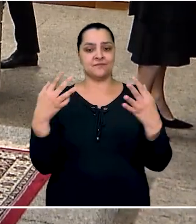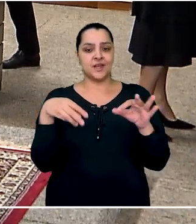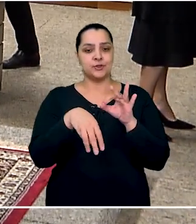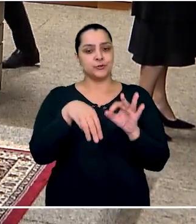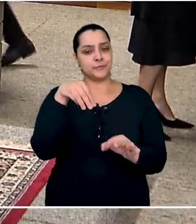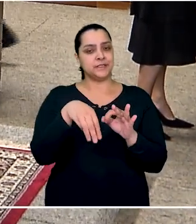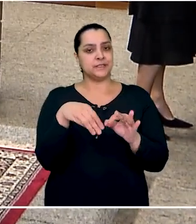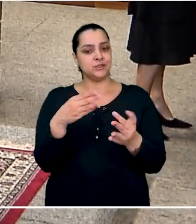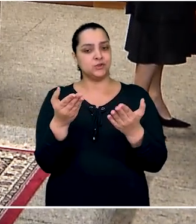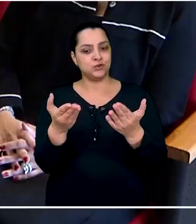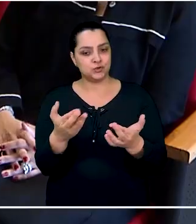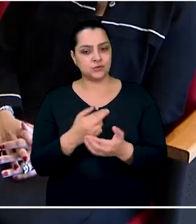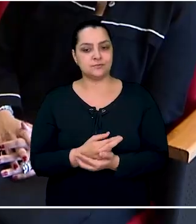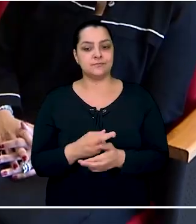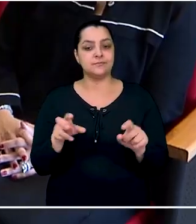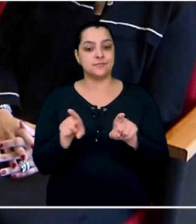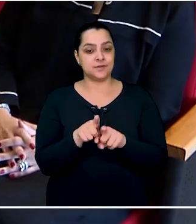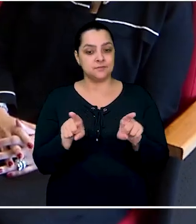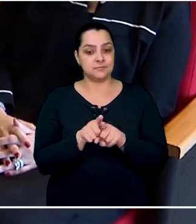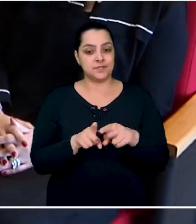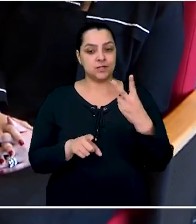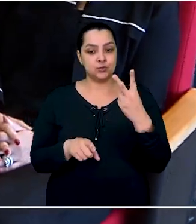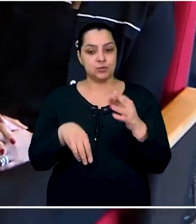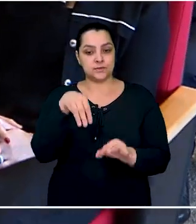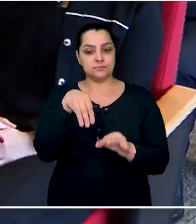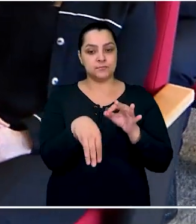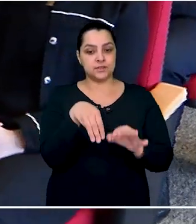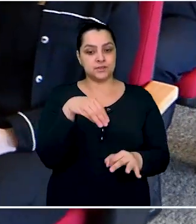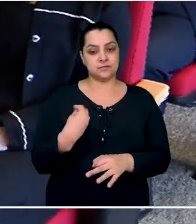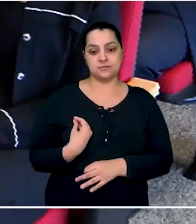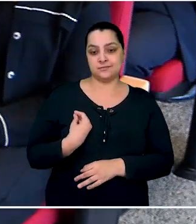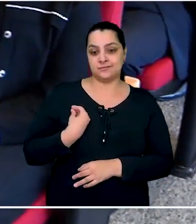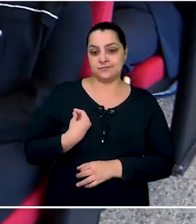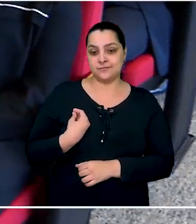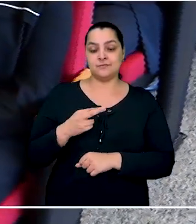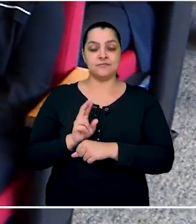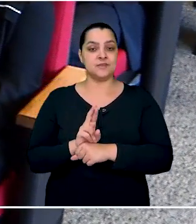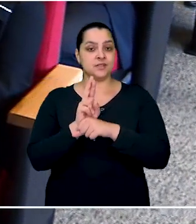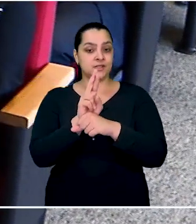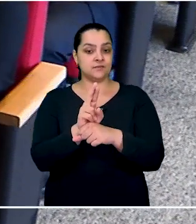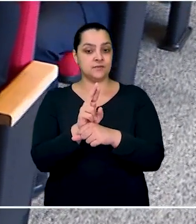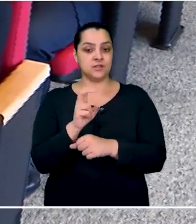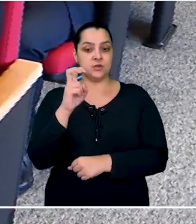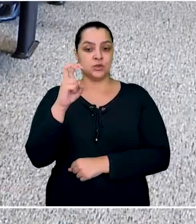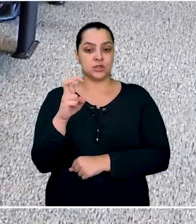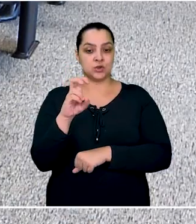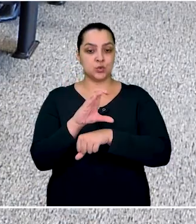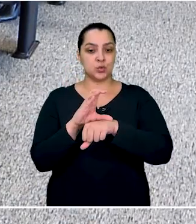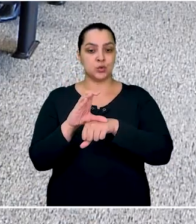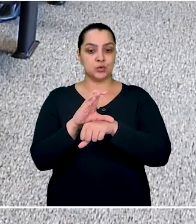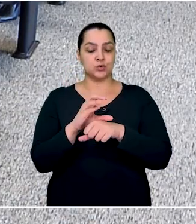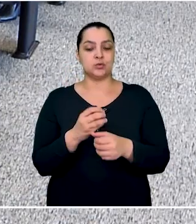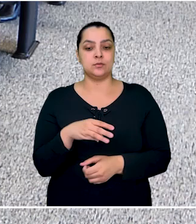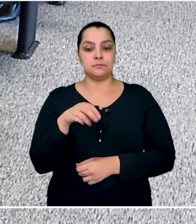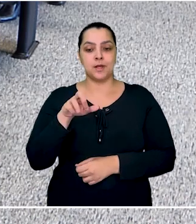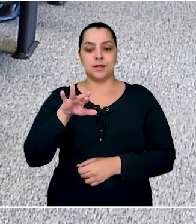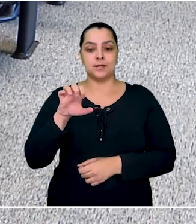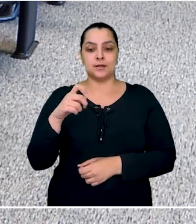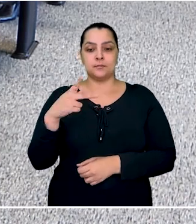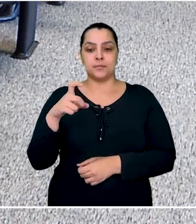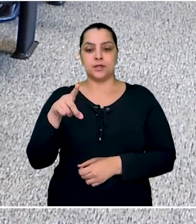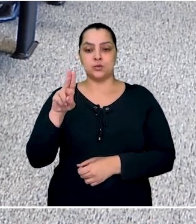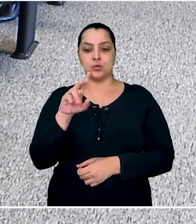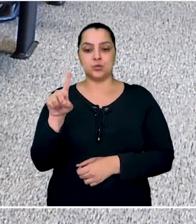vários ministros da Corte, entre eles as 2 ministras que ocupam cargos referentes ao 5º Constitucional, Maria